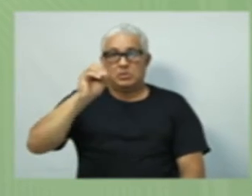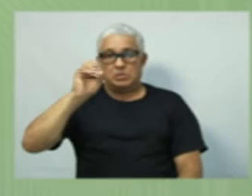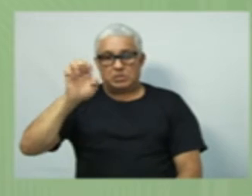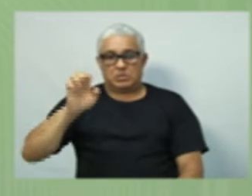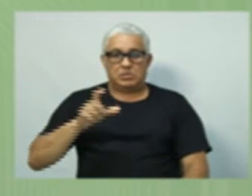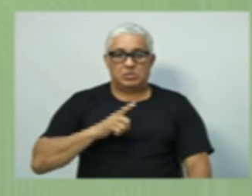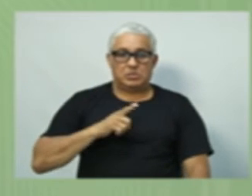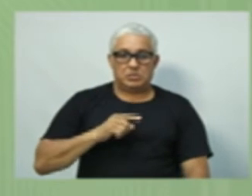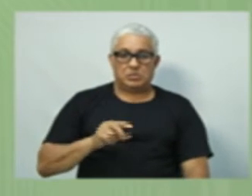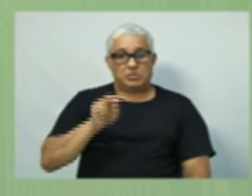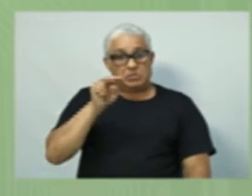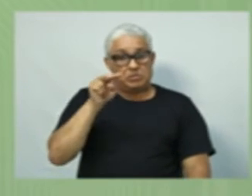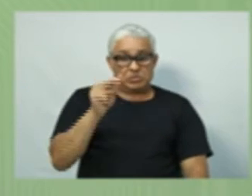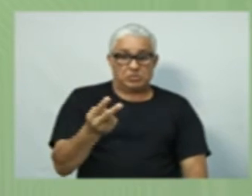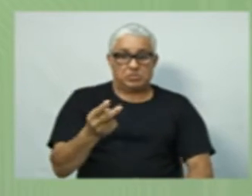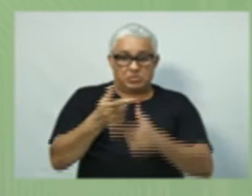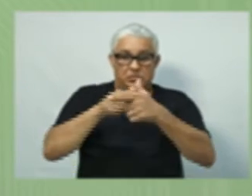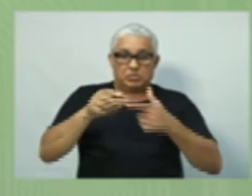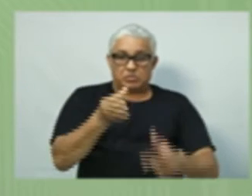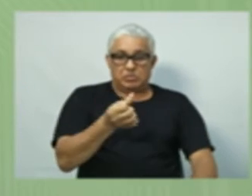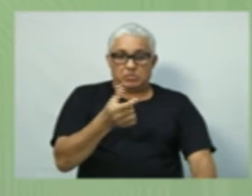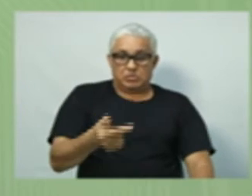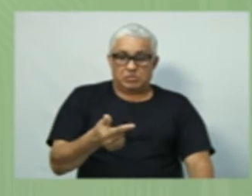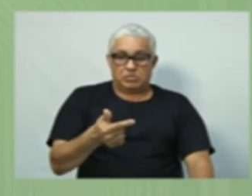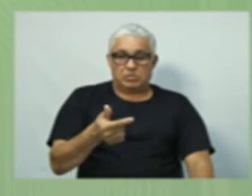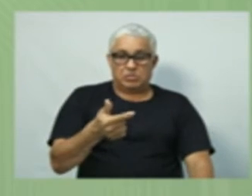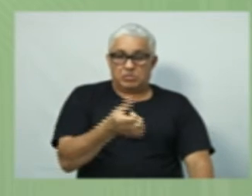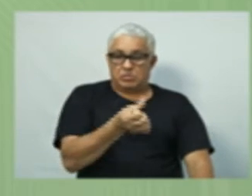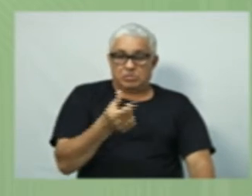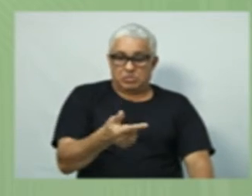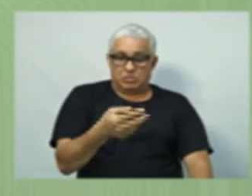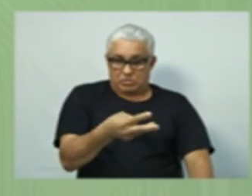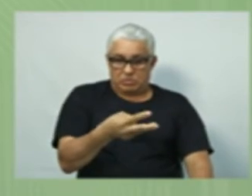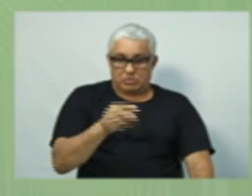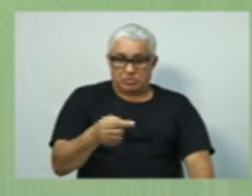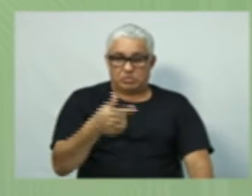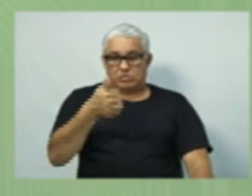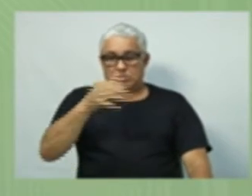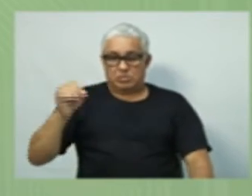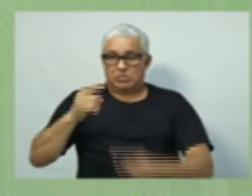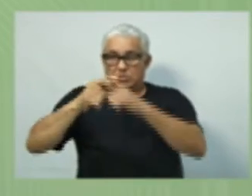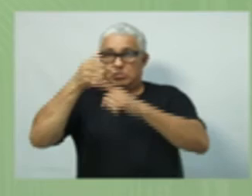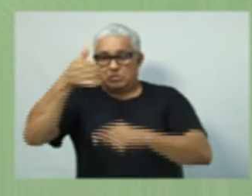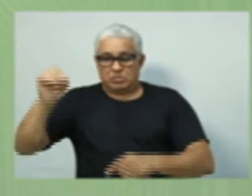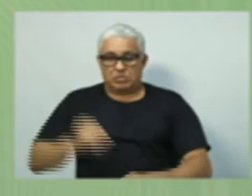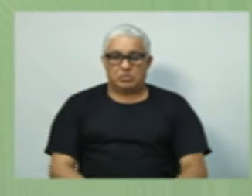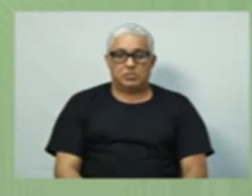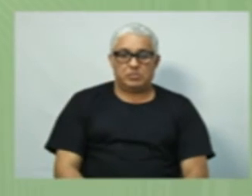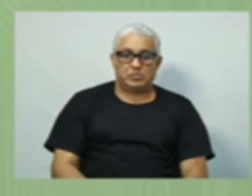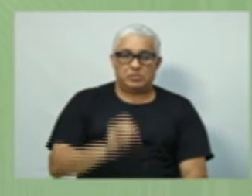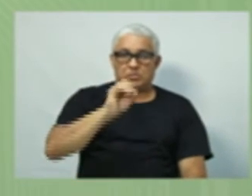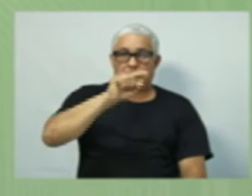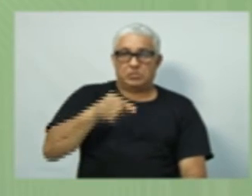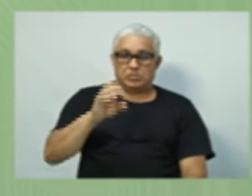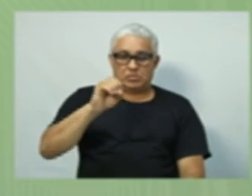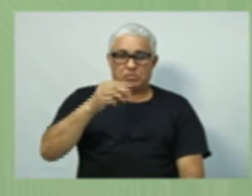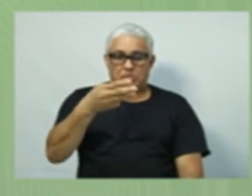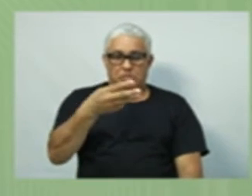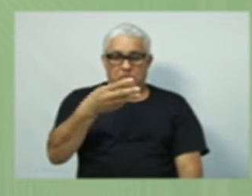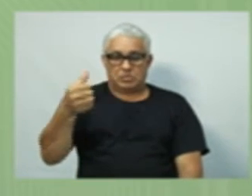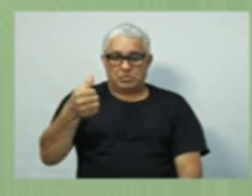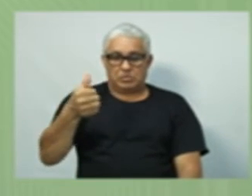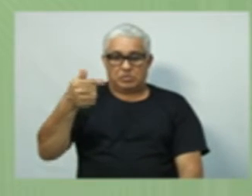líquido de 2 mil eu tenho um patrimônio de 63 mil e 100 qual foi o retorno do meu capital num período no ano